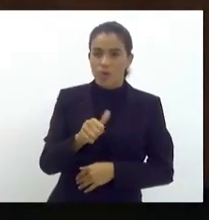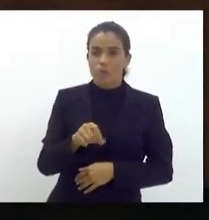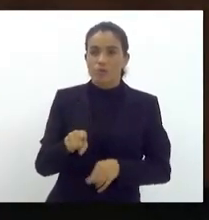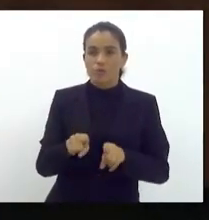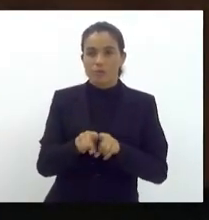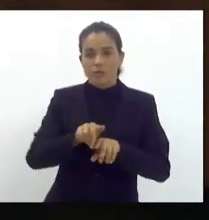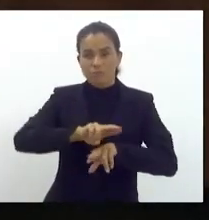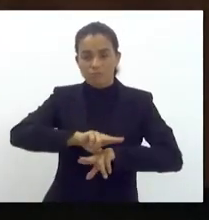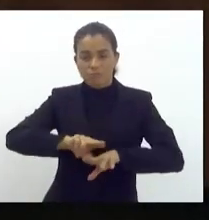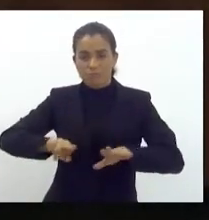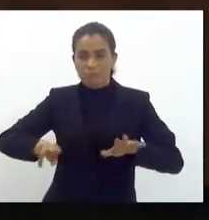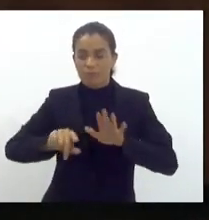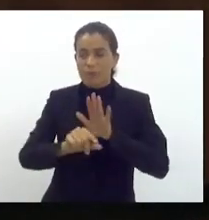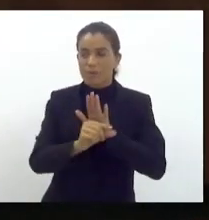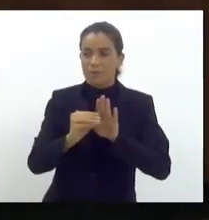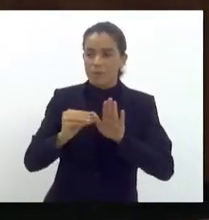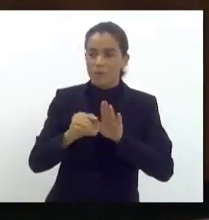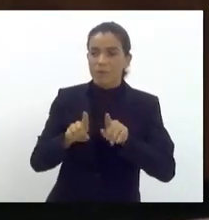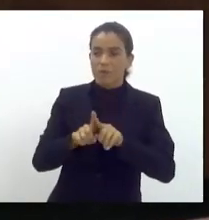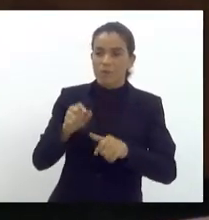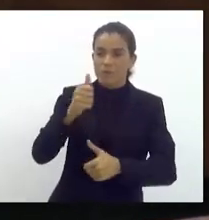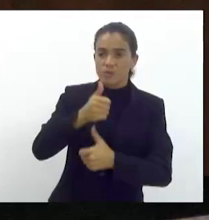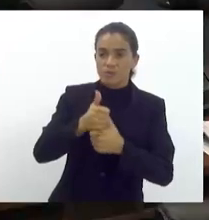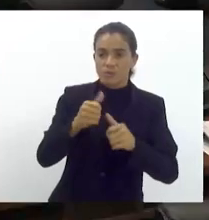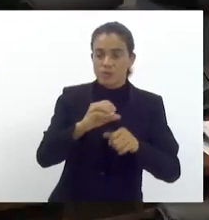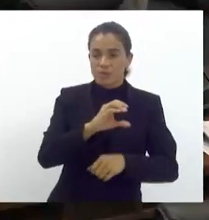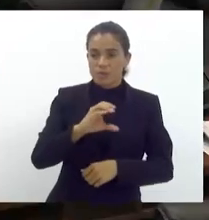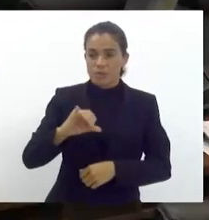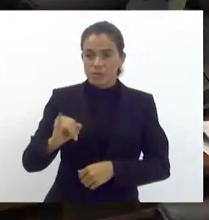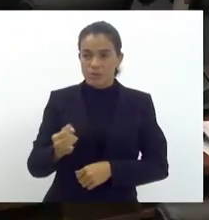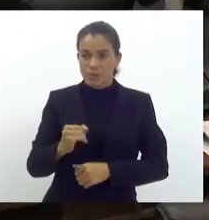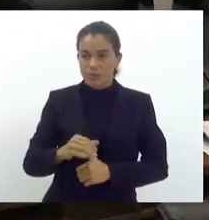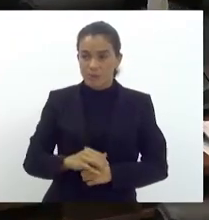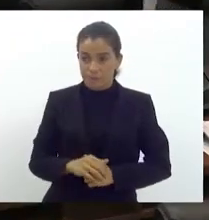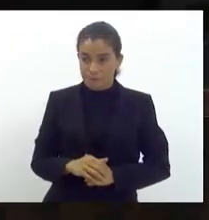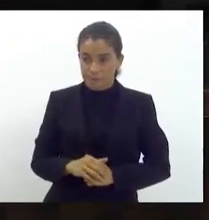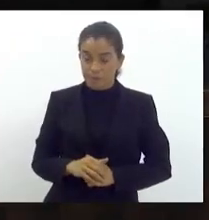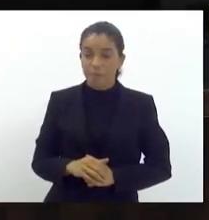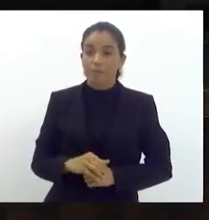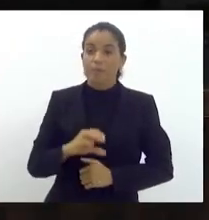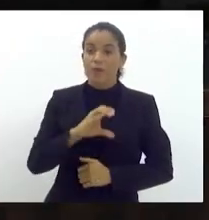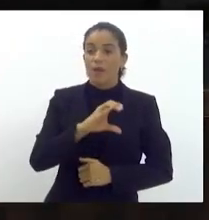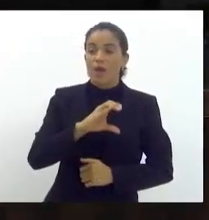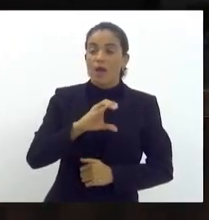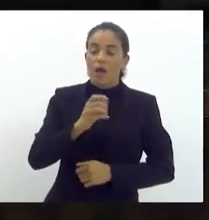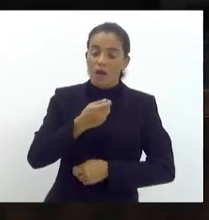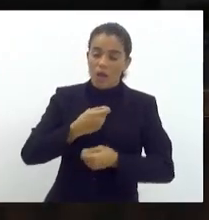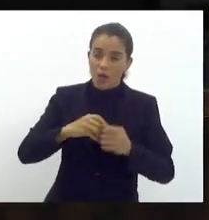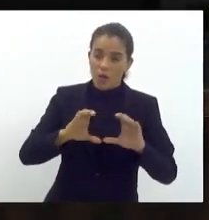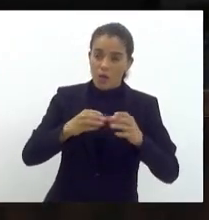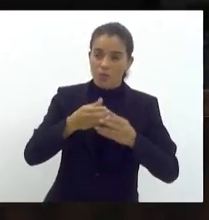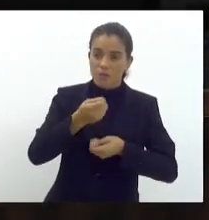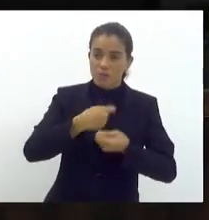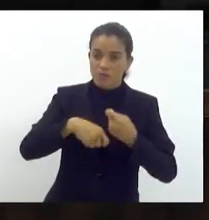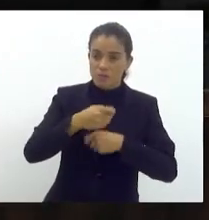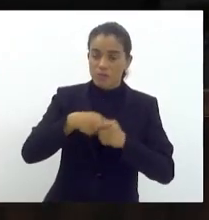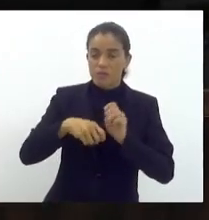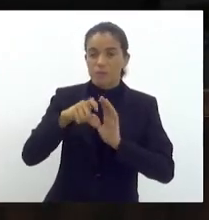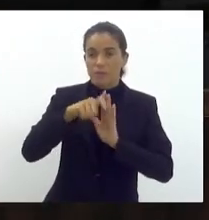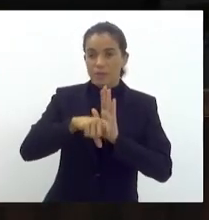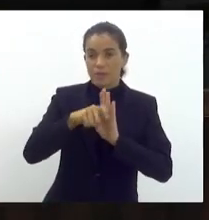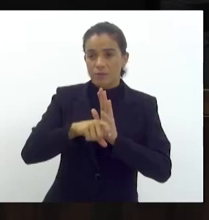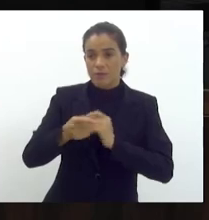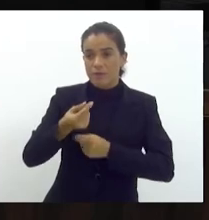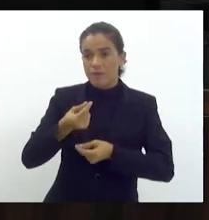mais de menos e por fim favorável ao subjuntivo da ccj pela condição de orçamento Finanças Deputado Presidente